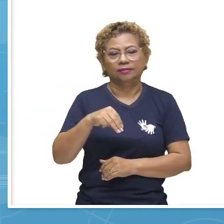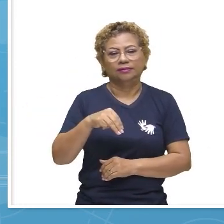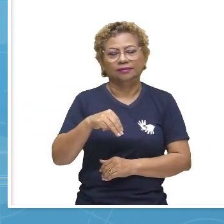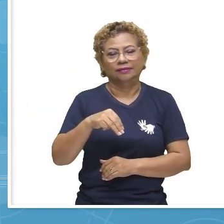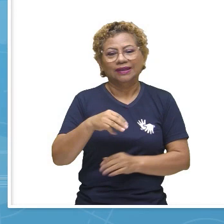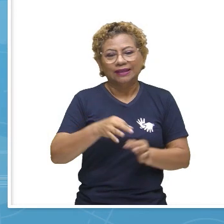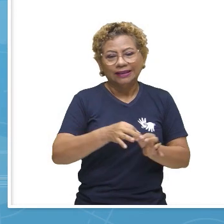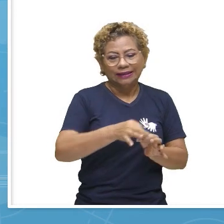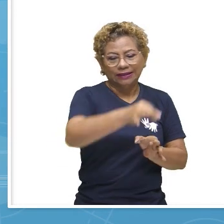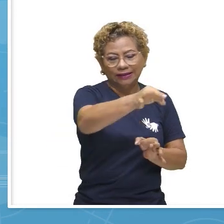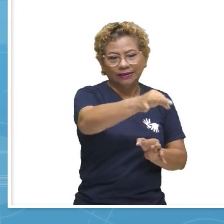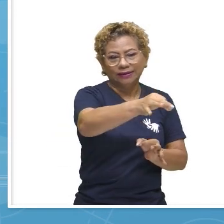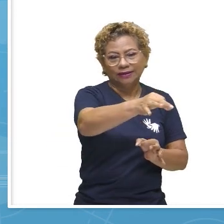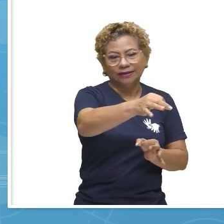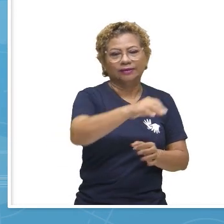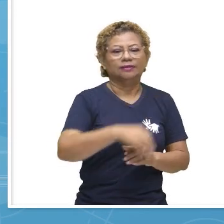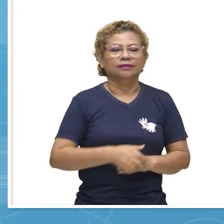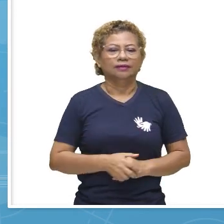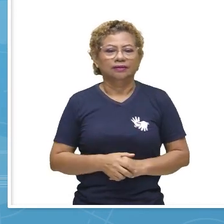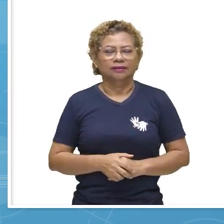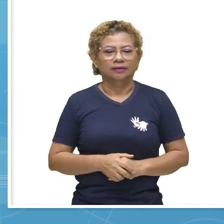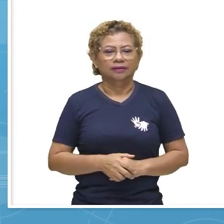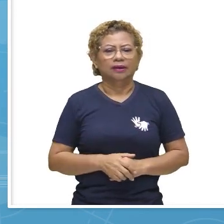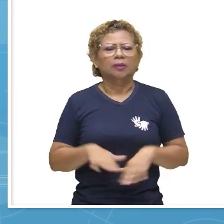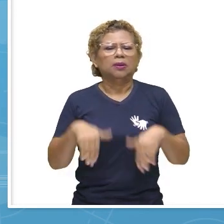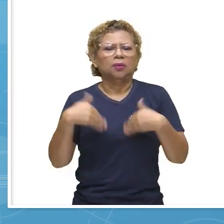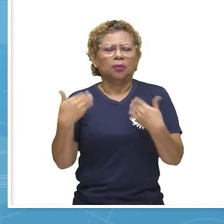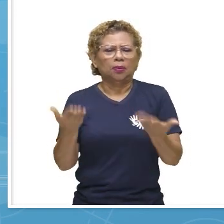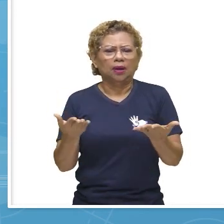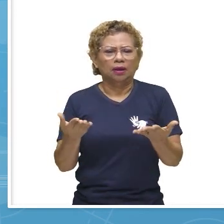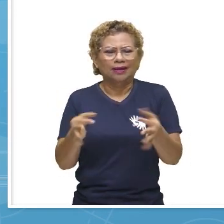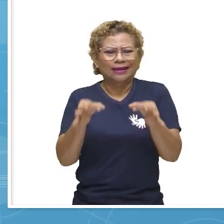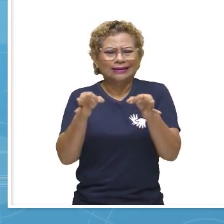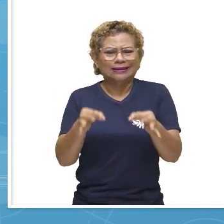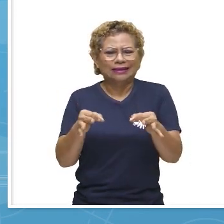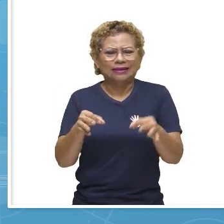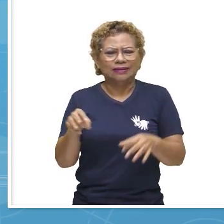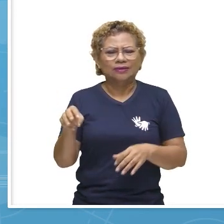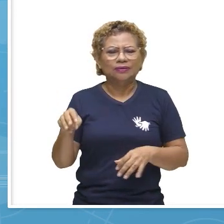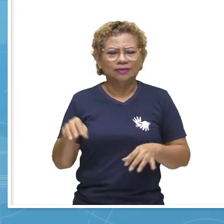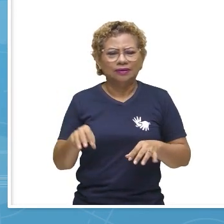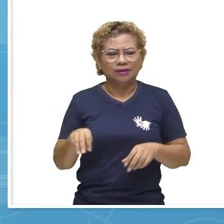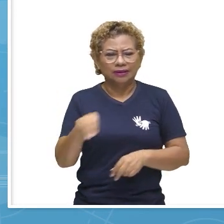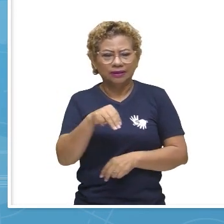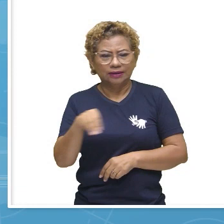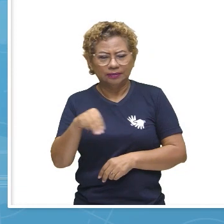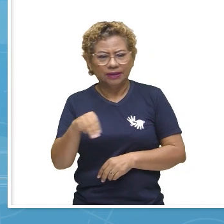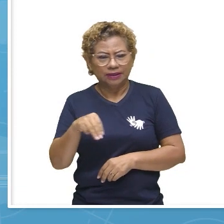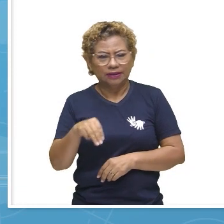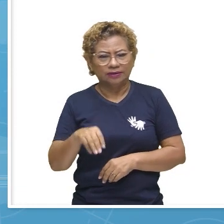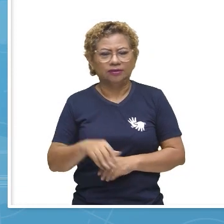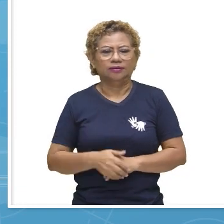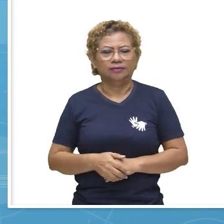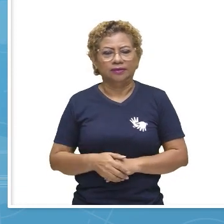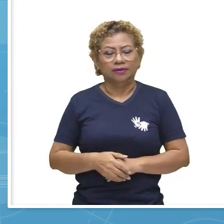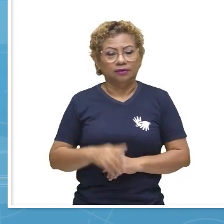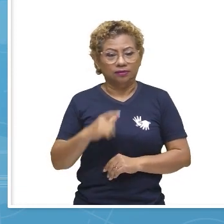acrescentando 2 faixas laterais de mesma largura. Qual deve ser a medida da largura da faixa acrescida? Então, veja aqui,